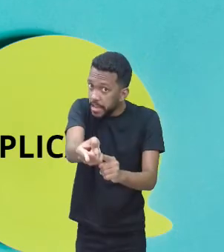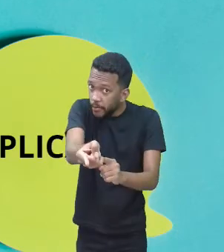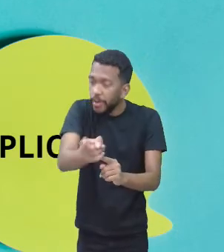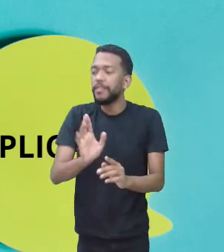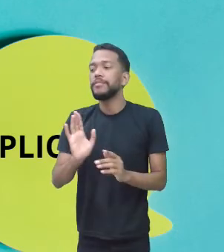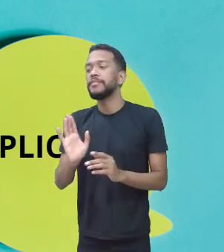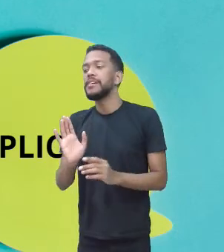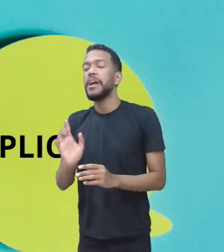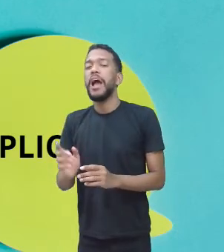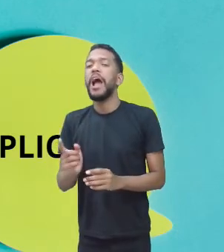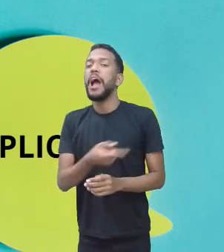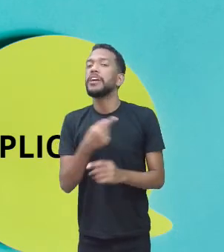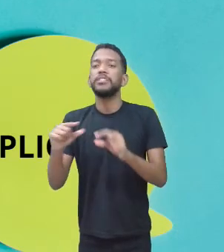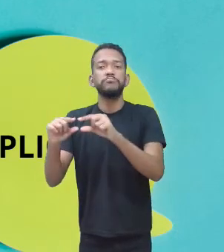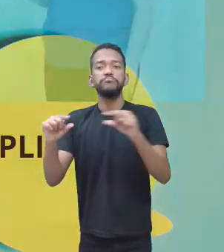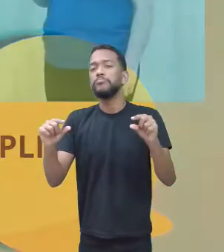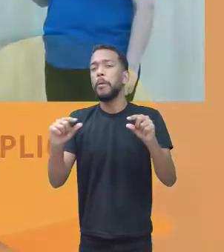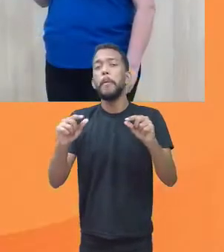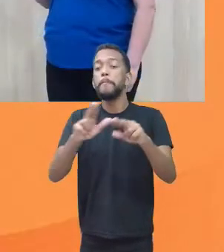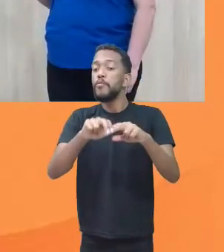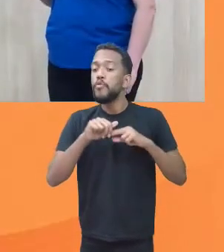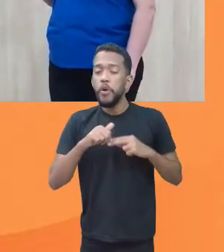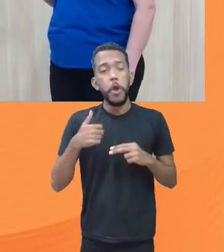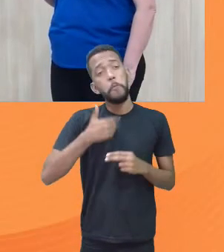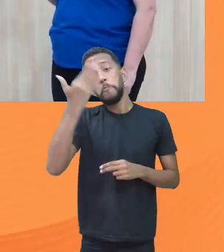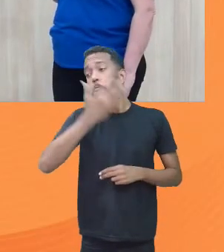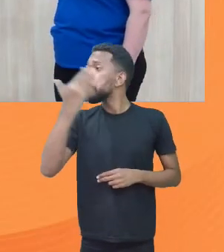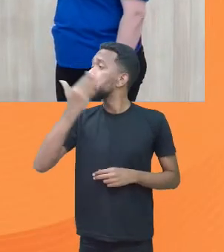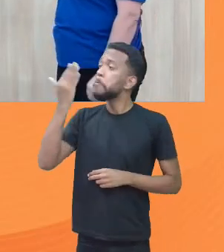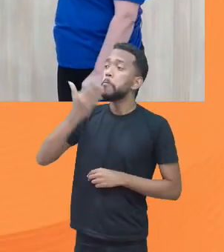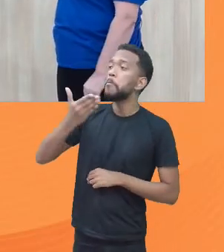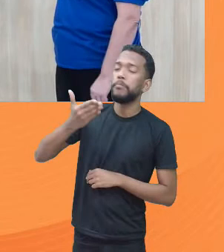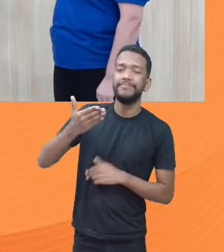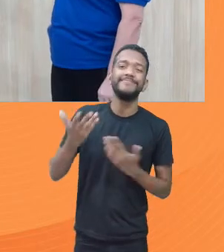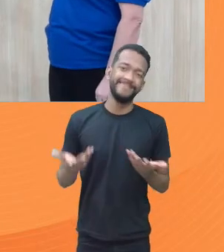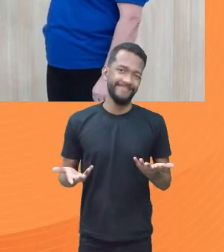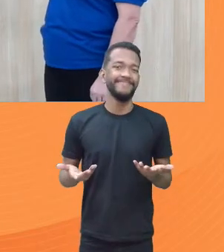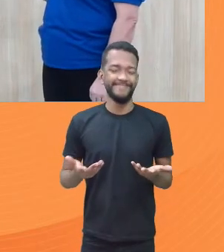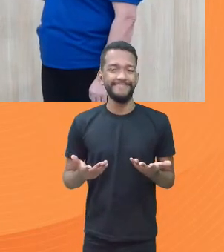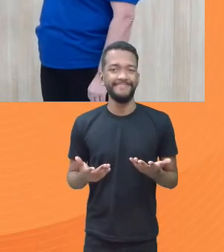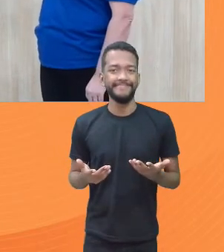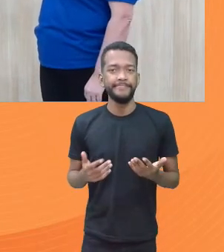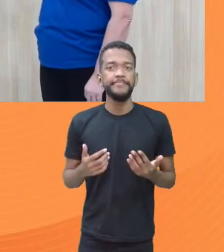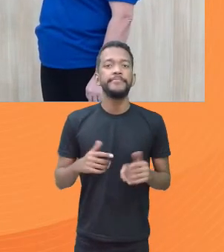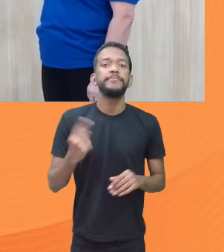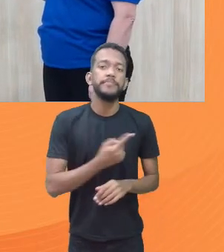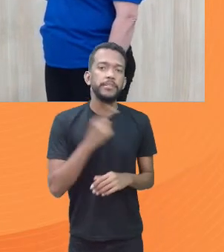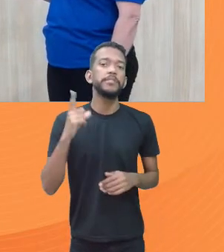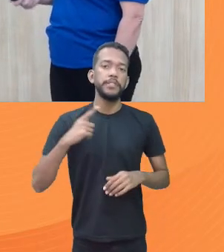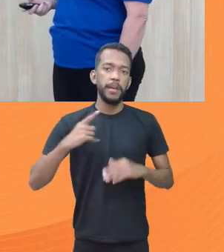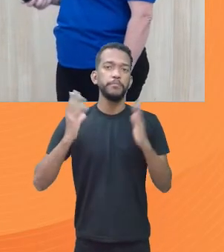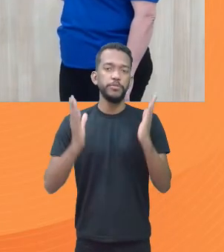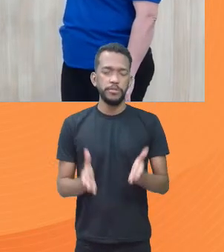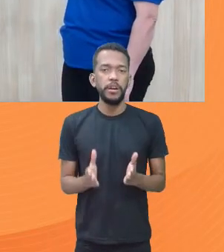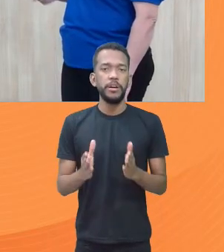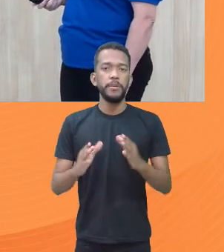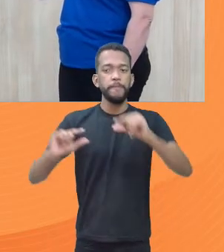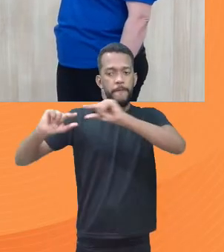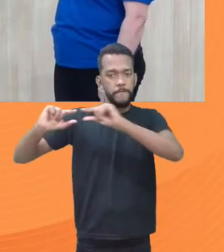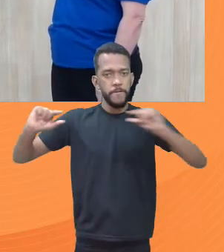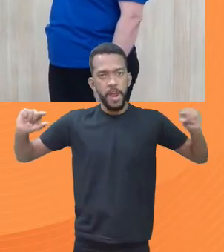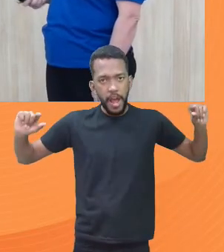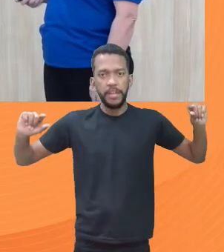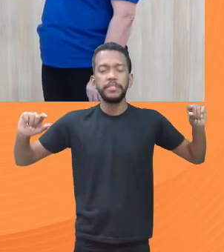pois não vejo mais. Então, nós temos aqui, não é, uma oração